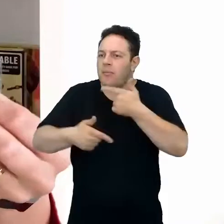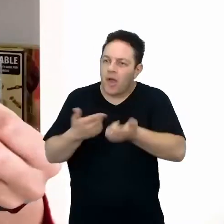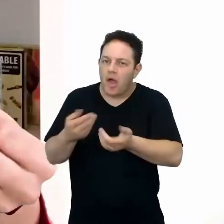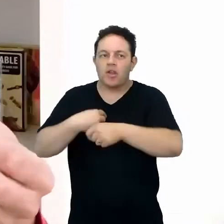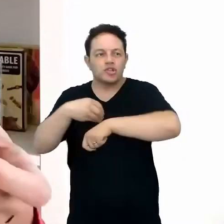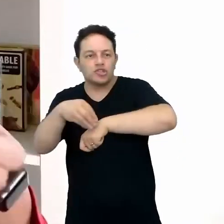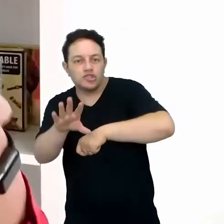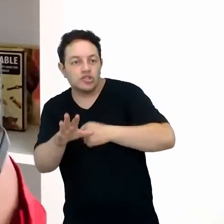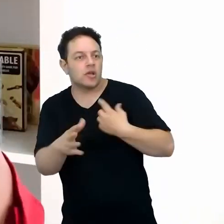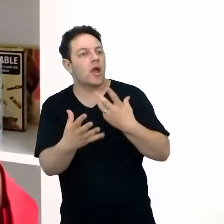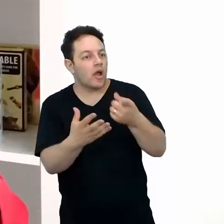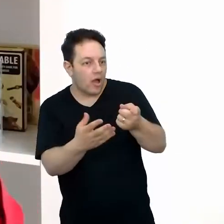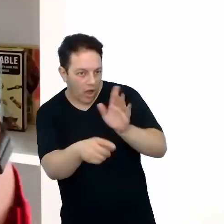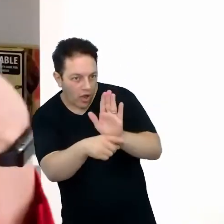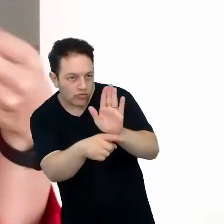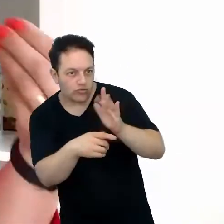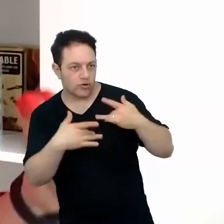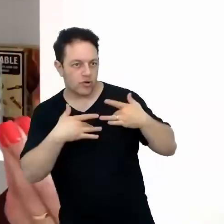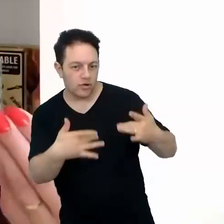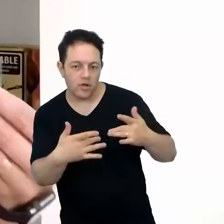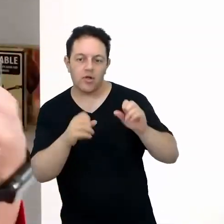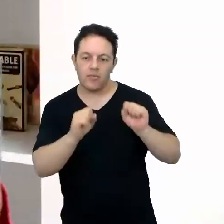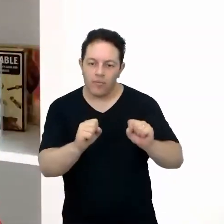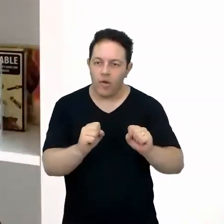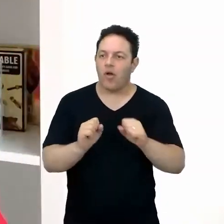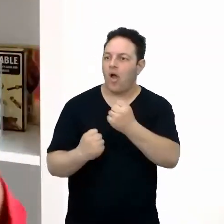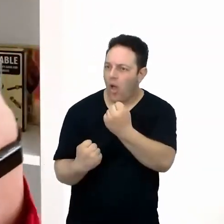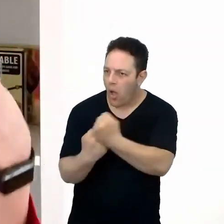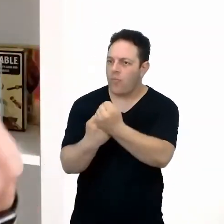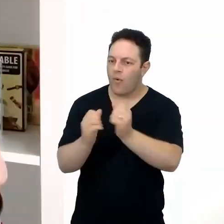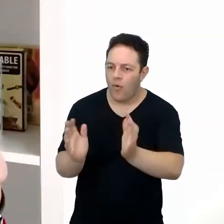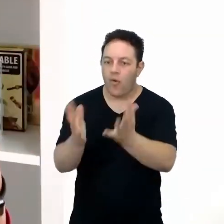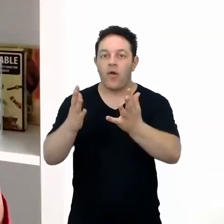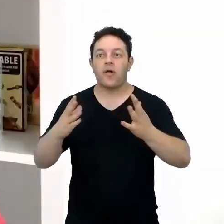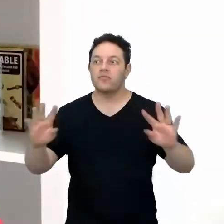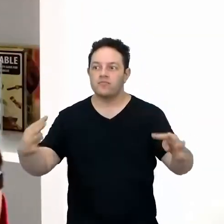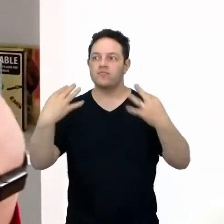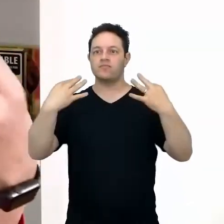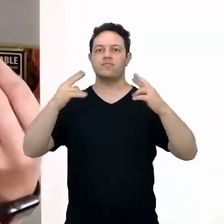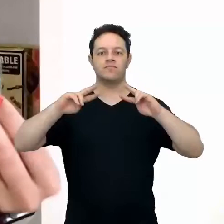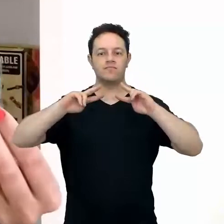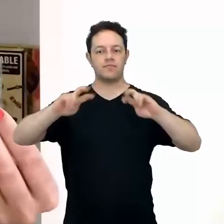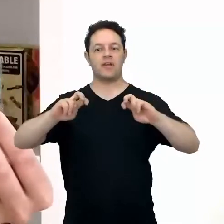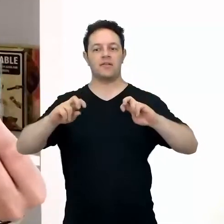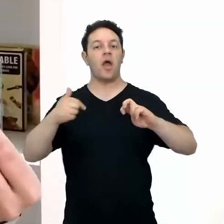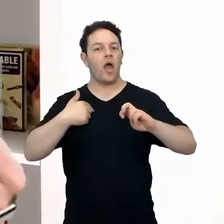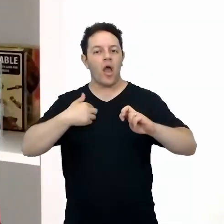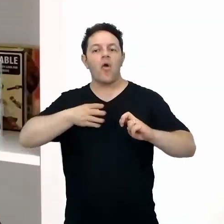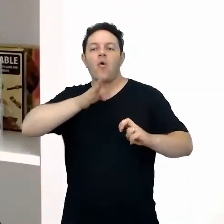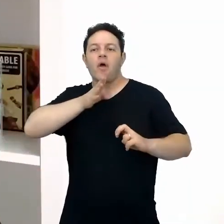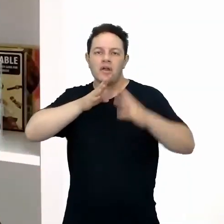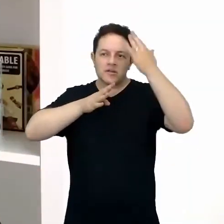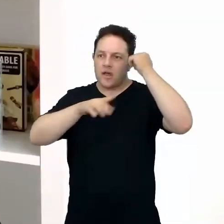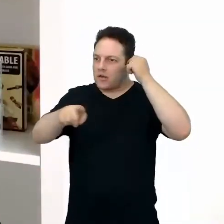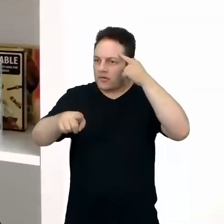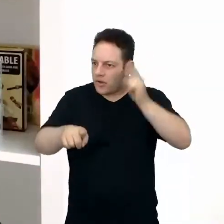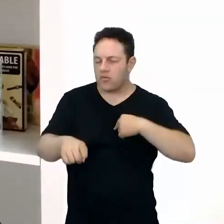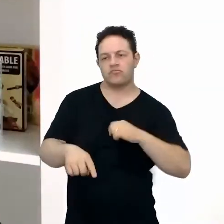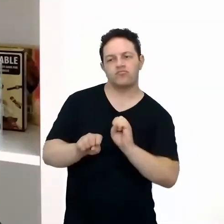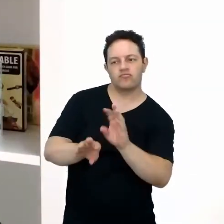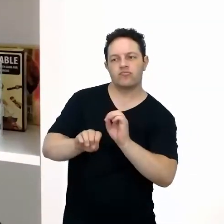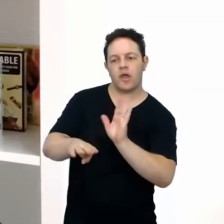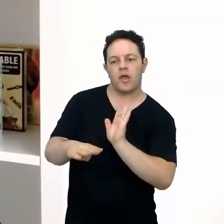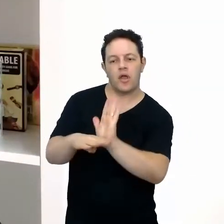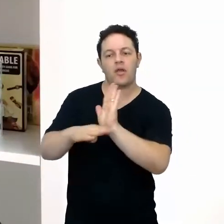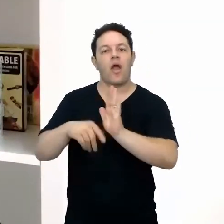dica, ofereça ajuda, ofereça apoio, esteja presente, ensine algo que você sabe. Essa é a melhor